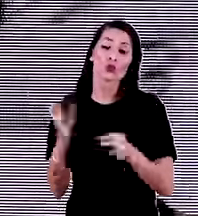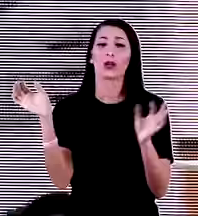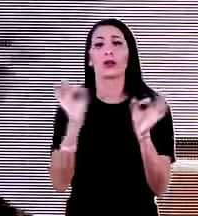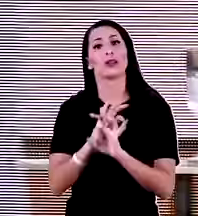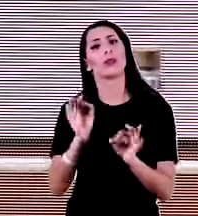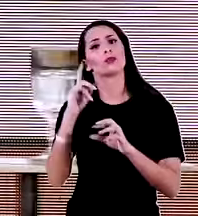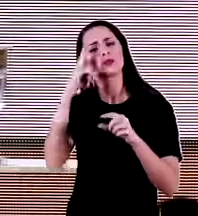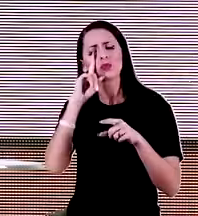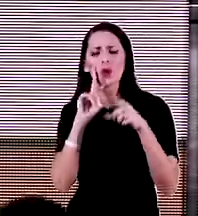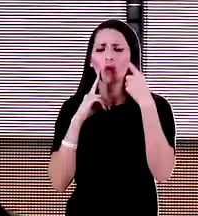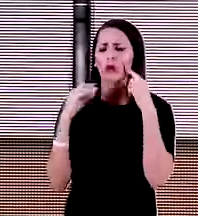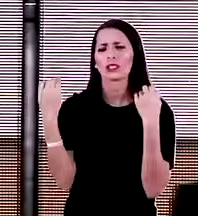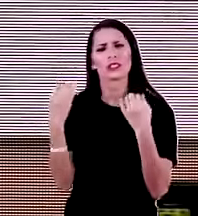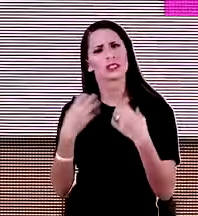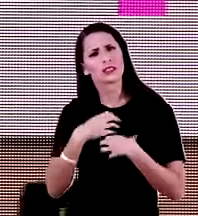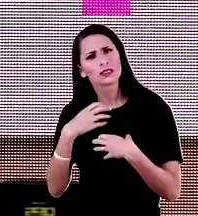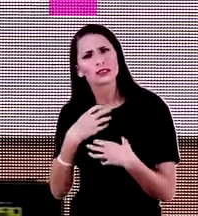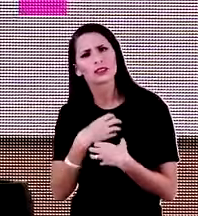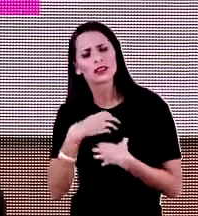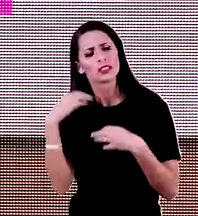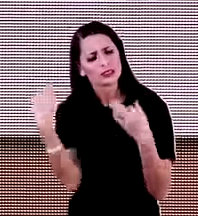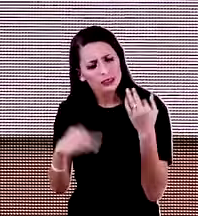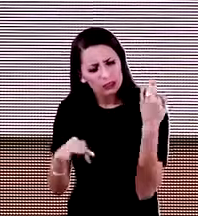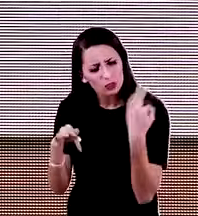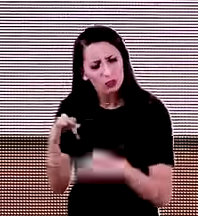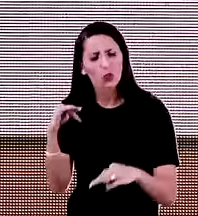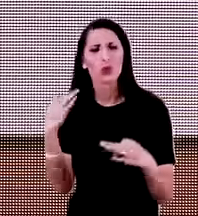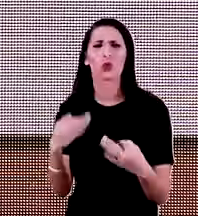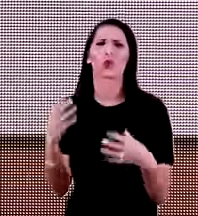gente, sente a nossa dor, se compadece, tem